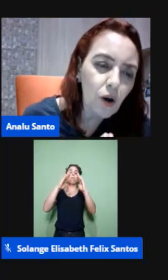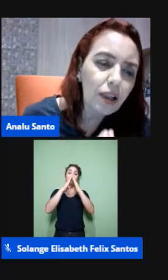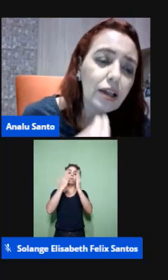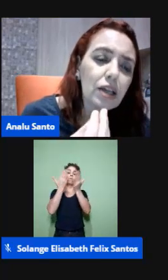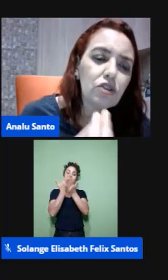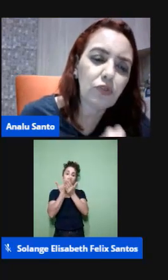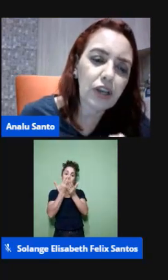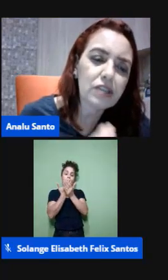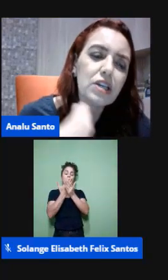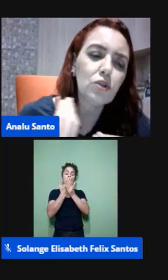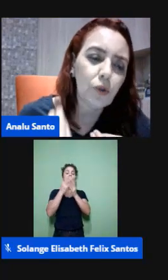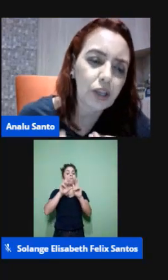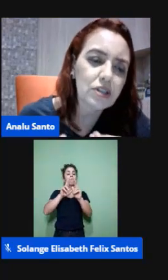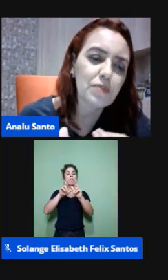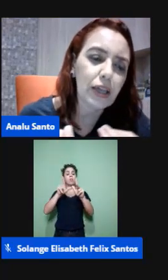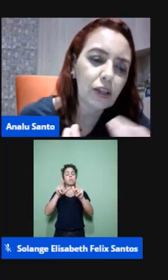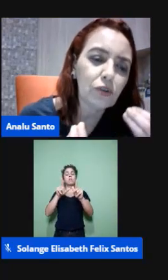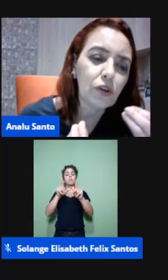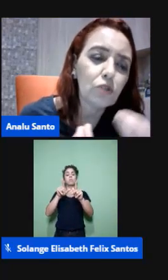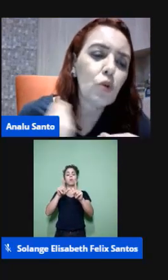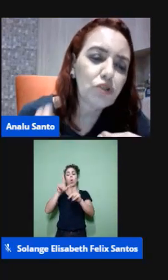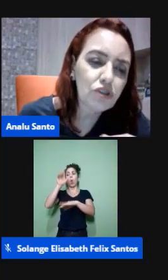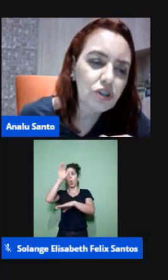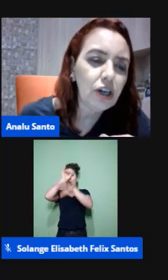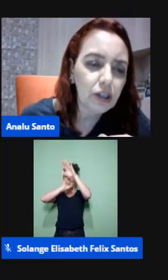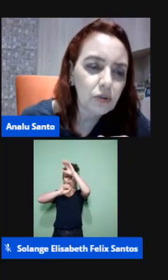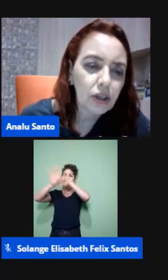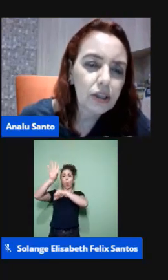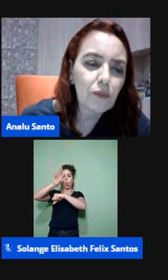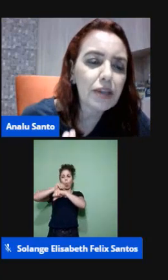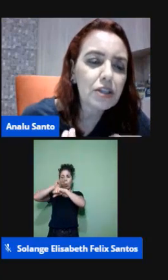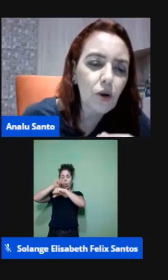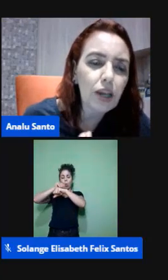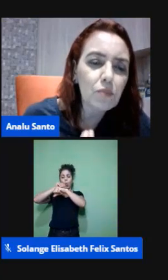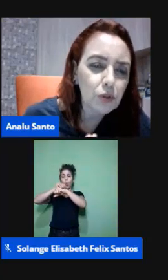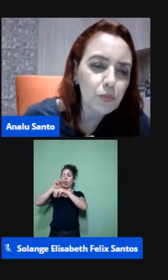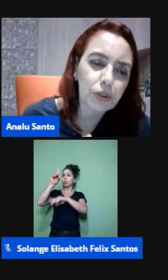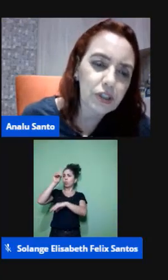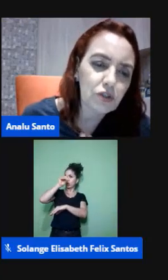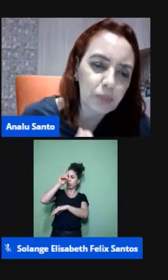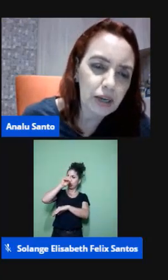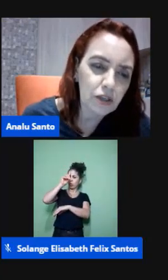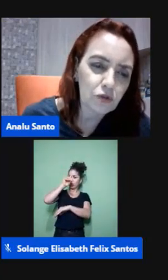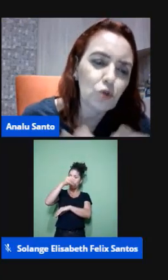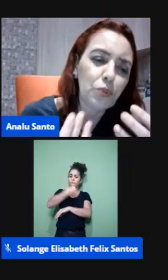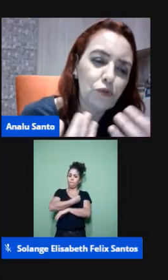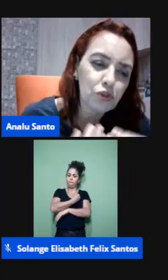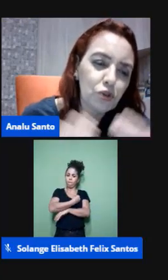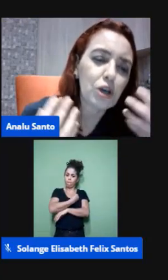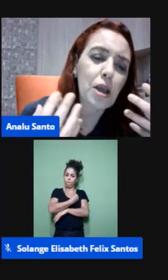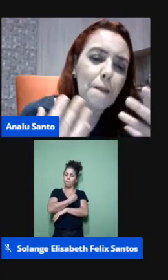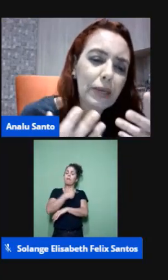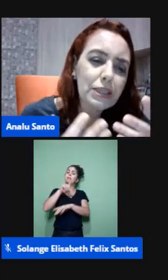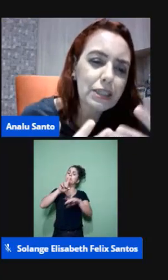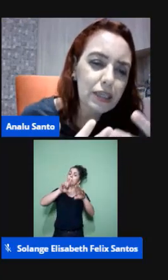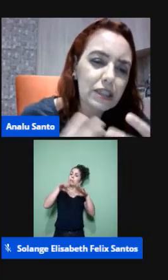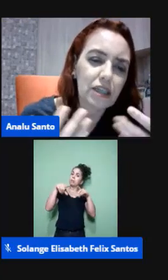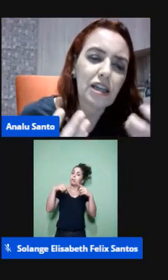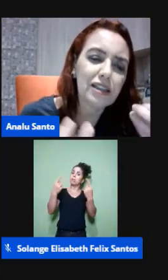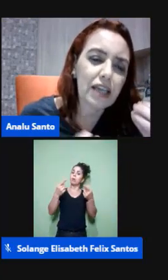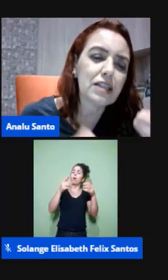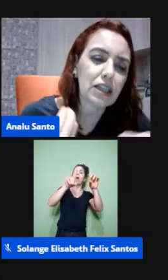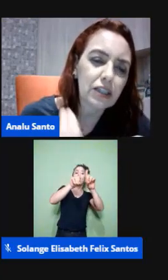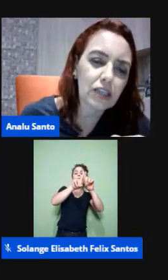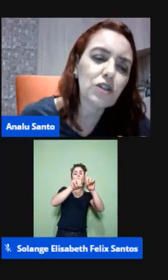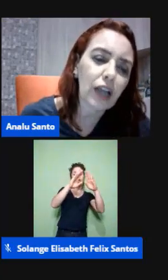A escola diferencia do conhecimento do cotidiano. Então, a escola é muito importante para isso, e o professor